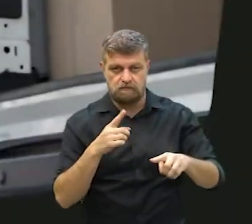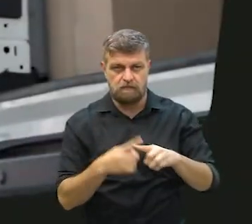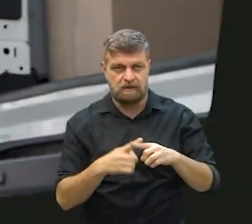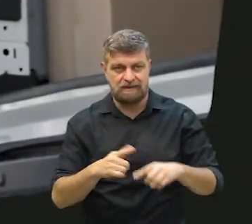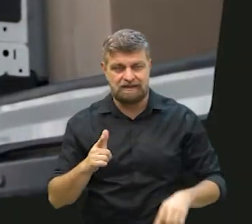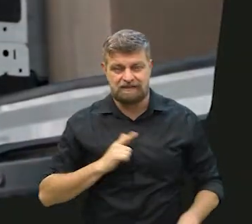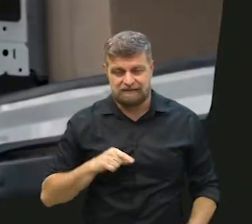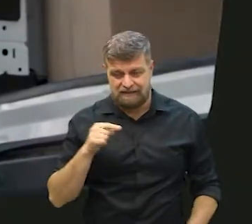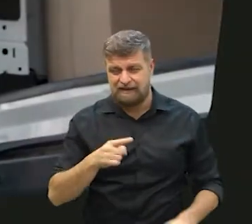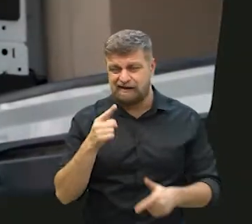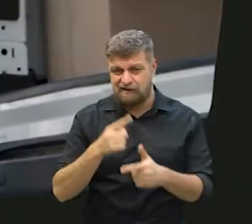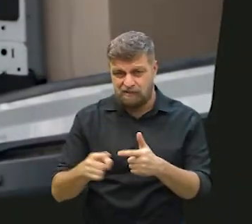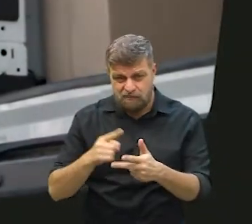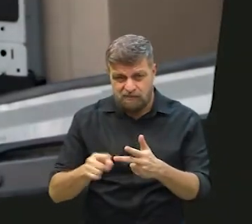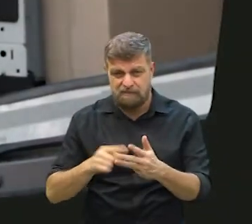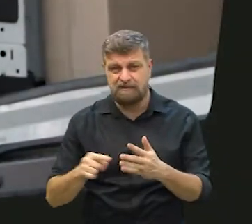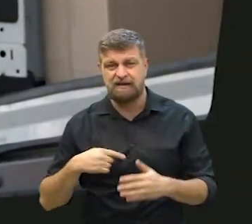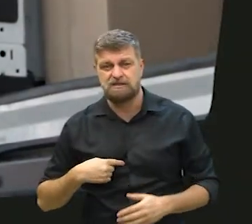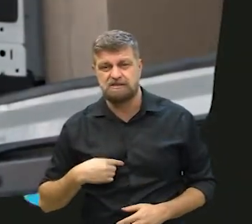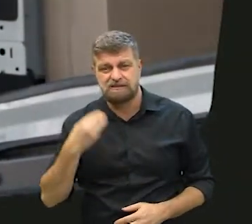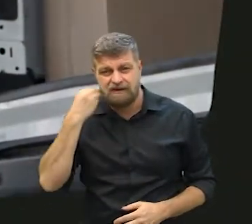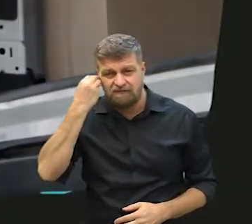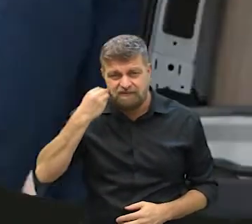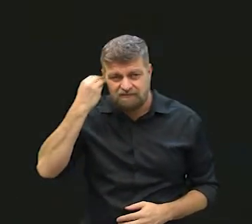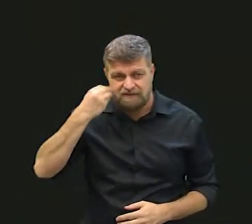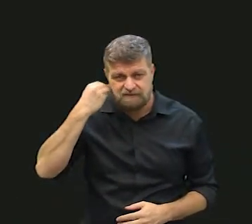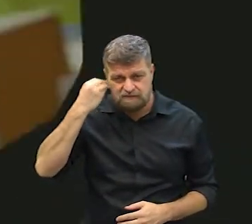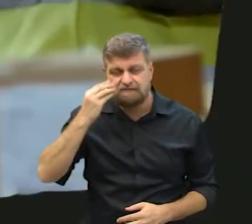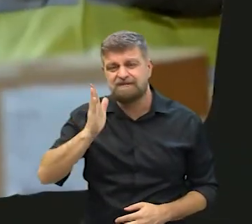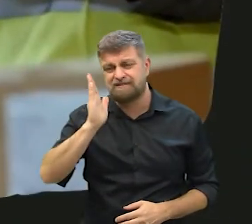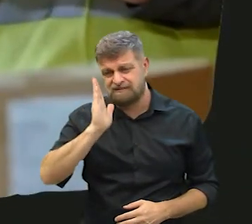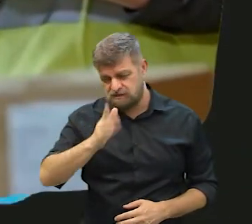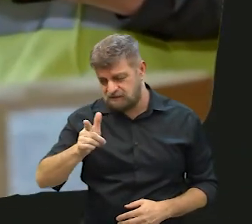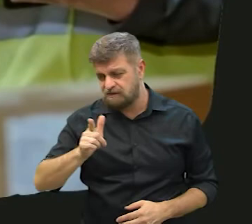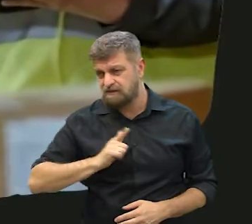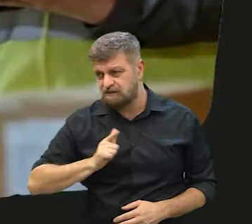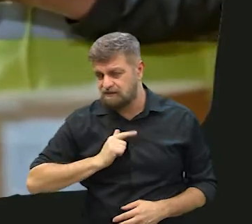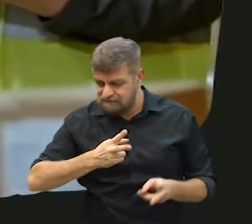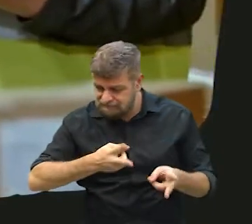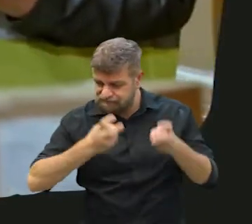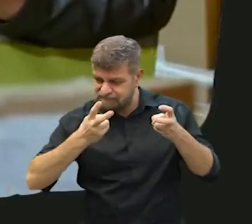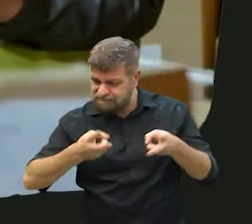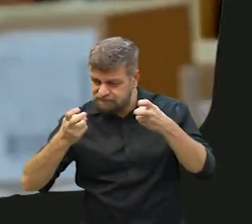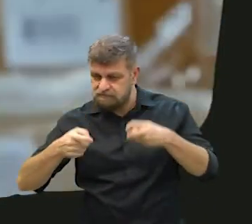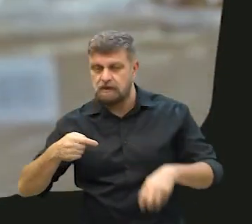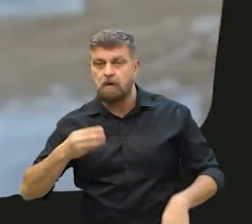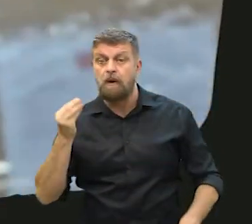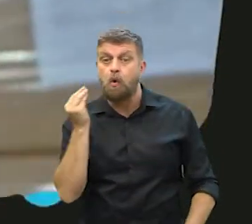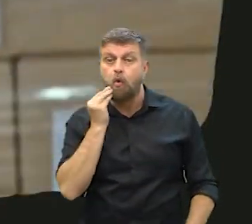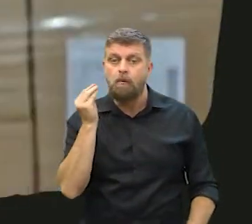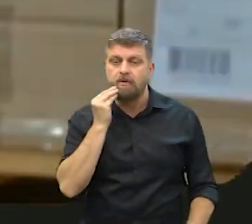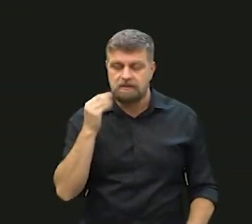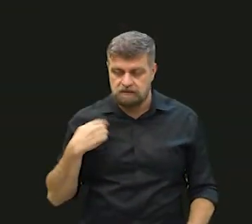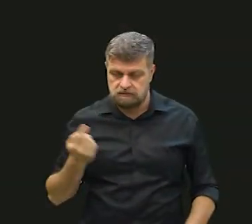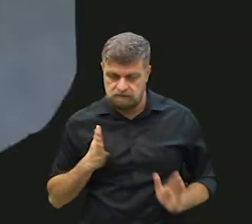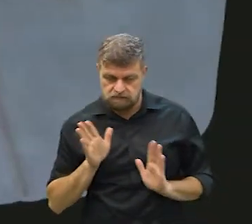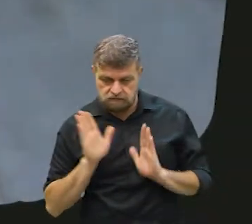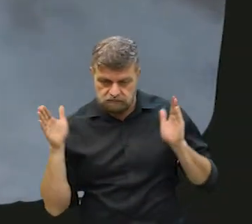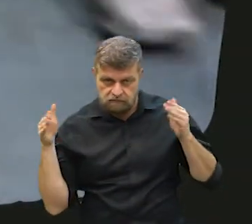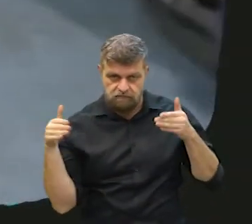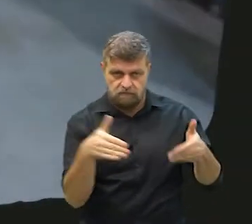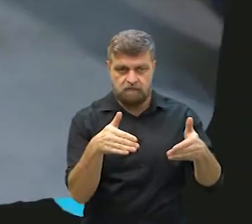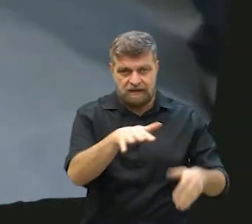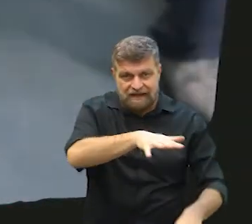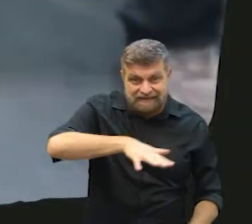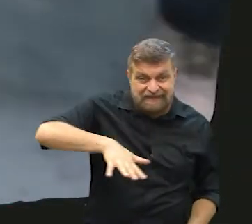uma dor muito latente e que a gente vivenciou muito, né? Então a gente enxergou a oportunidade e está